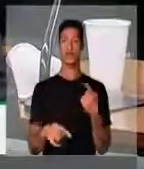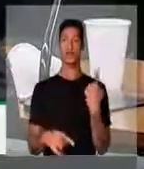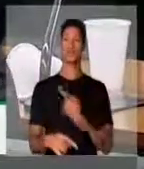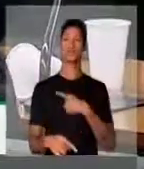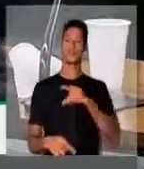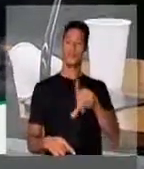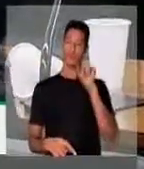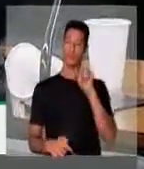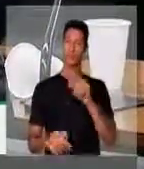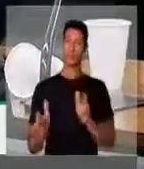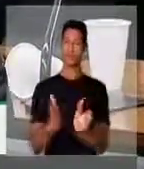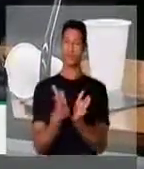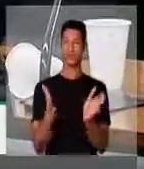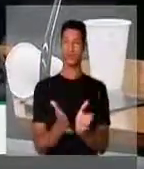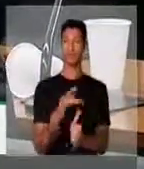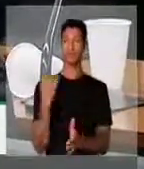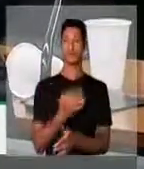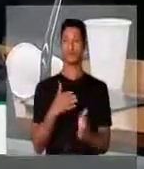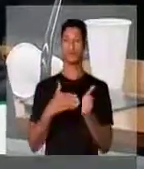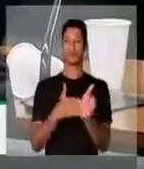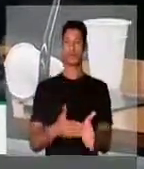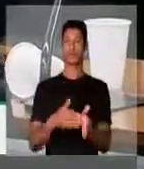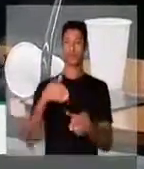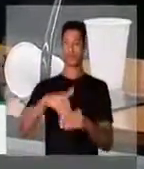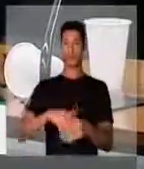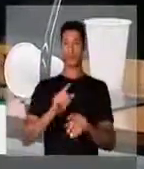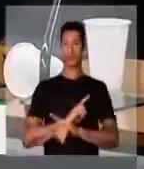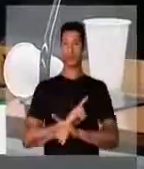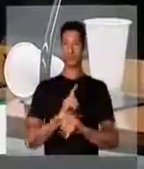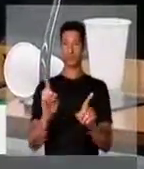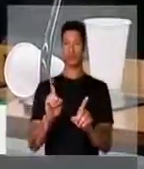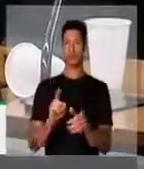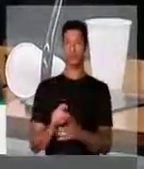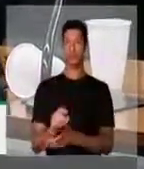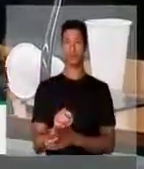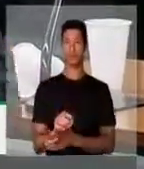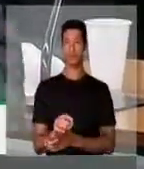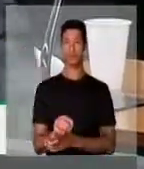opção pelos mais pobres, nós vamos encaminhar o voto, senhor presidente, não.